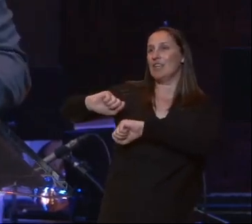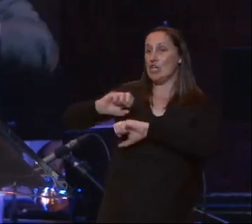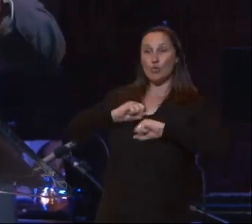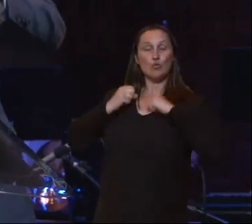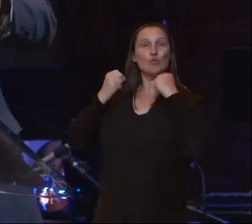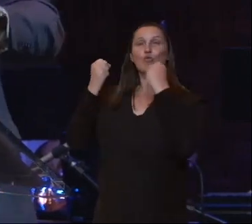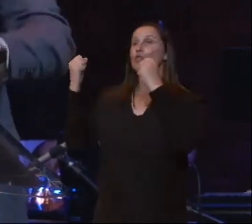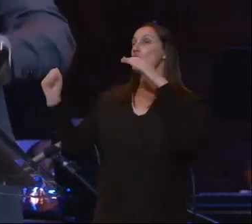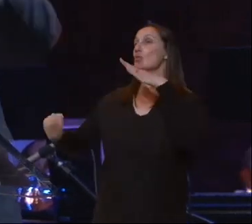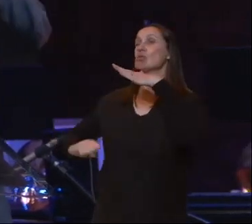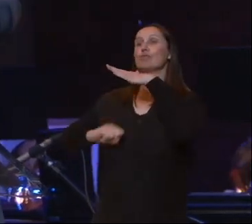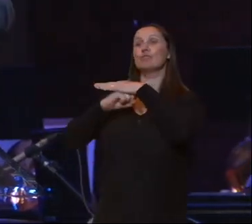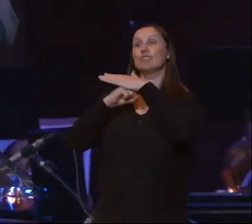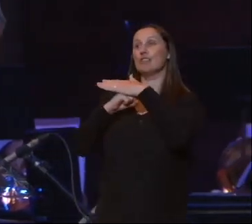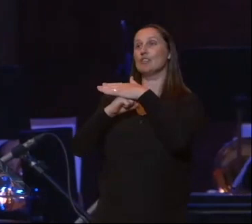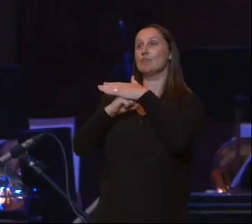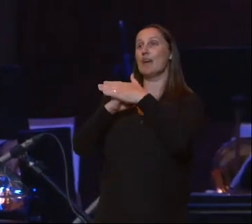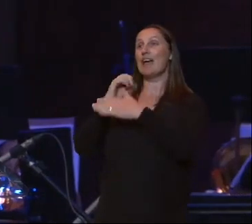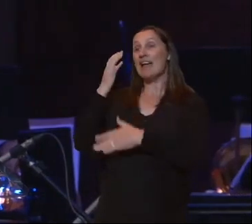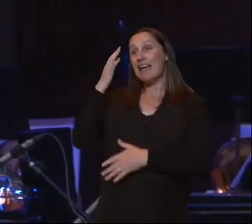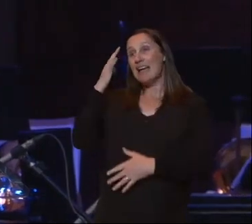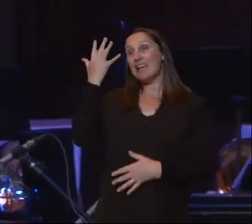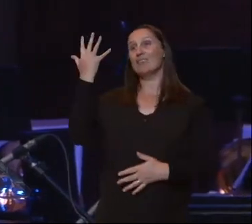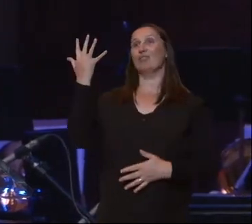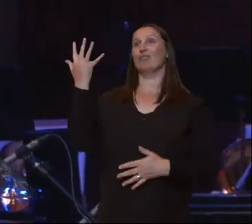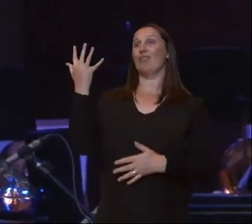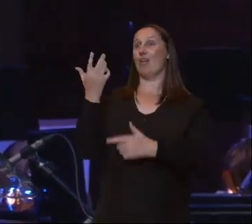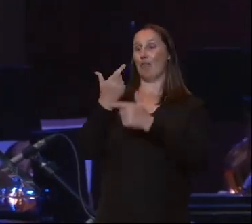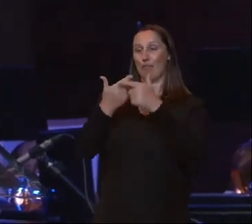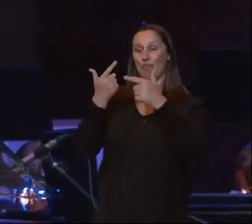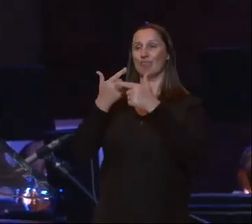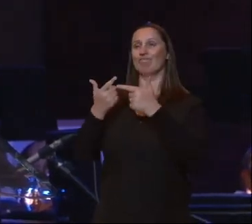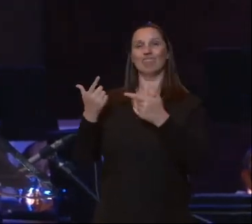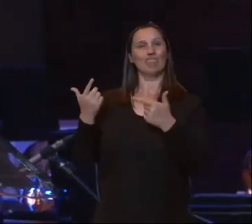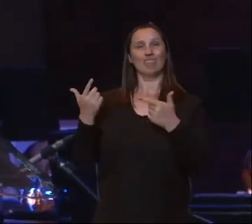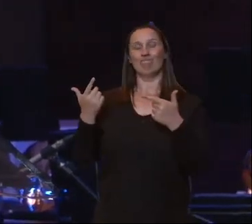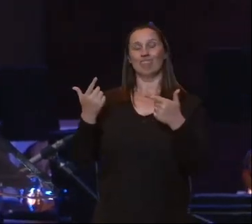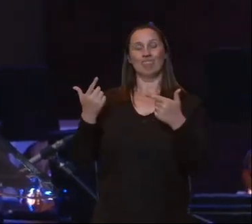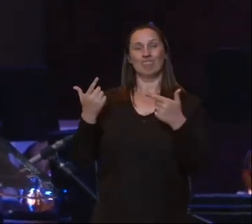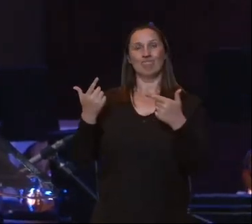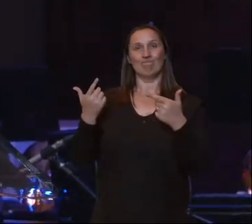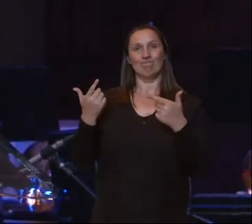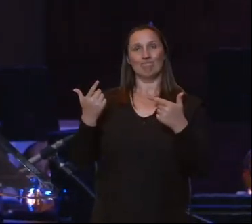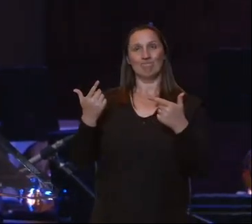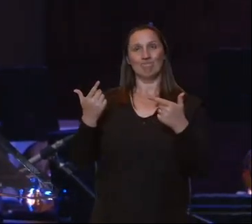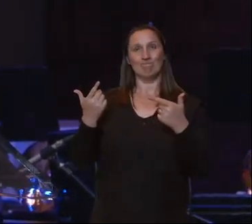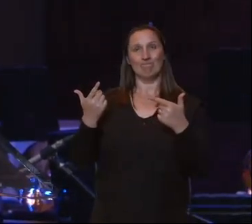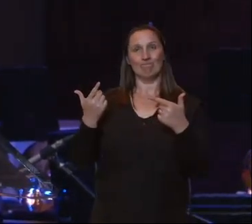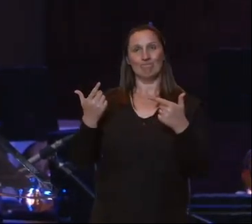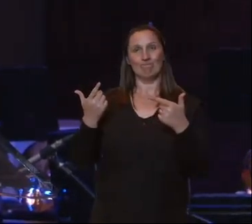era suficiente para resolver o problema, para resolver a questão.